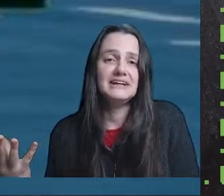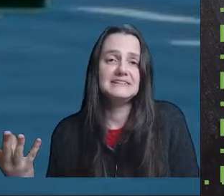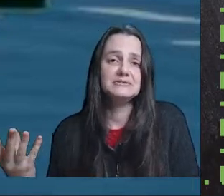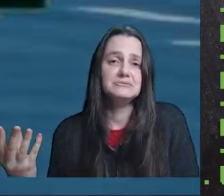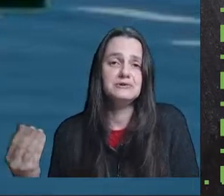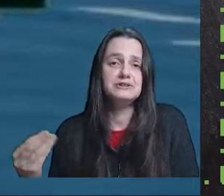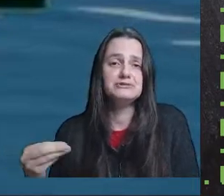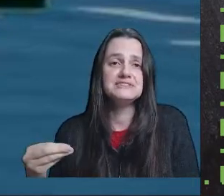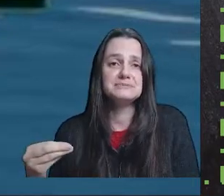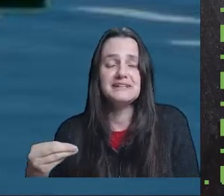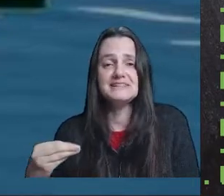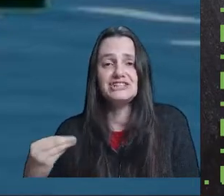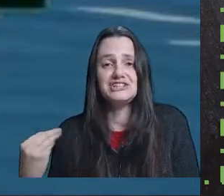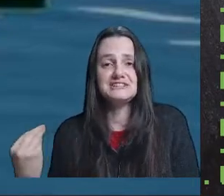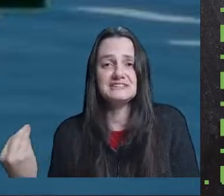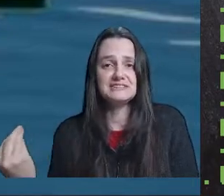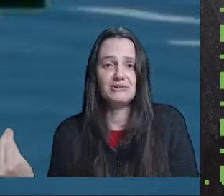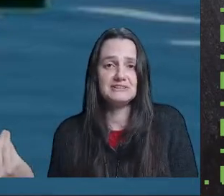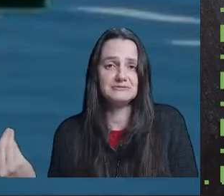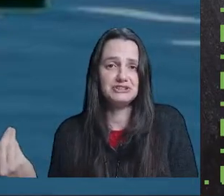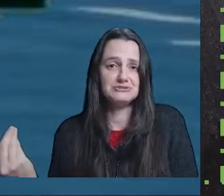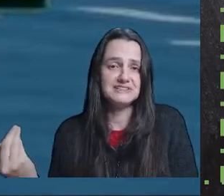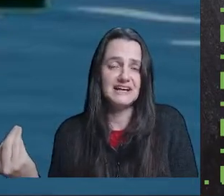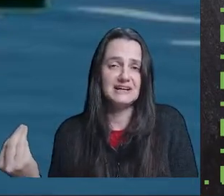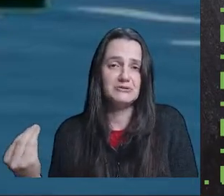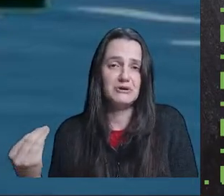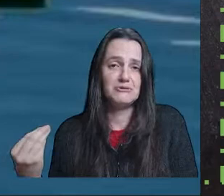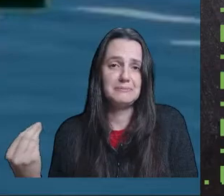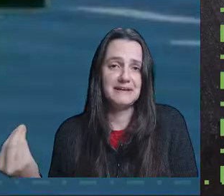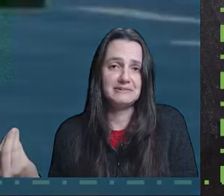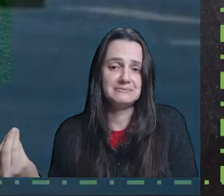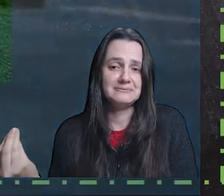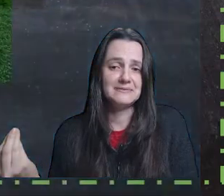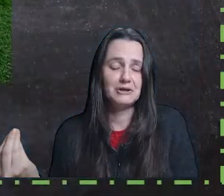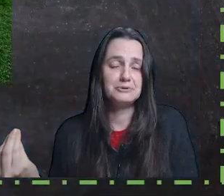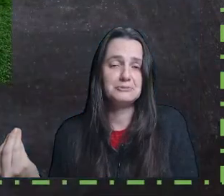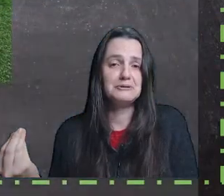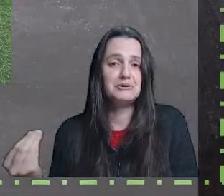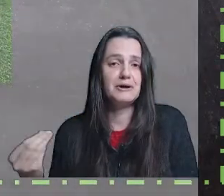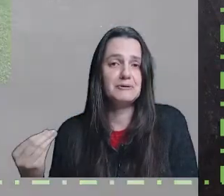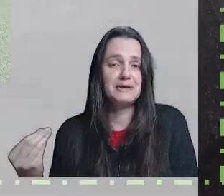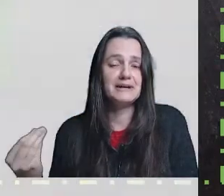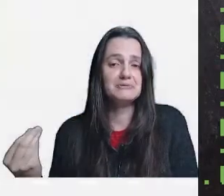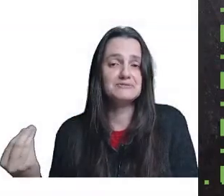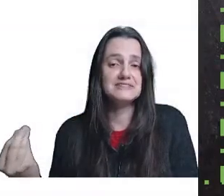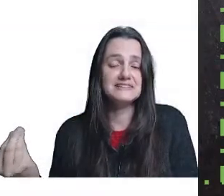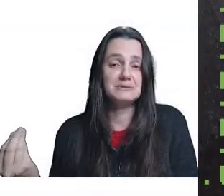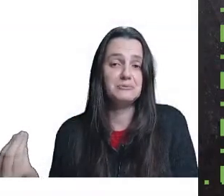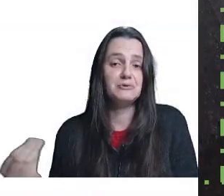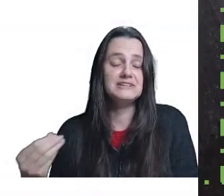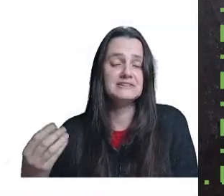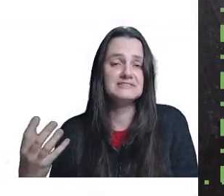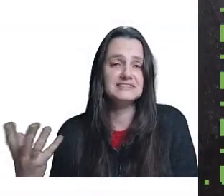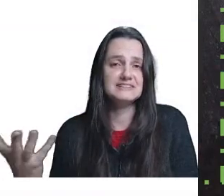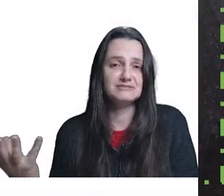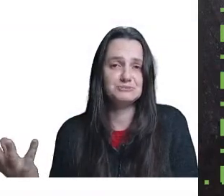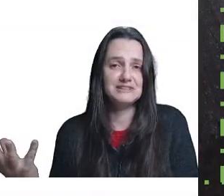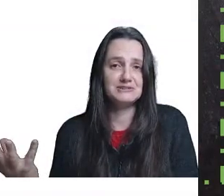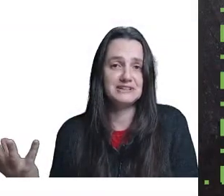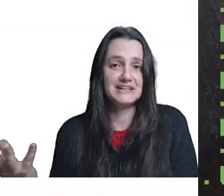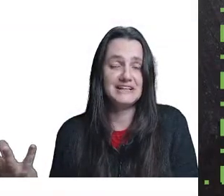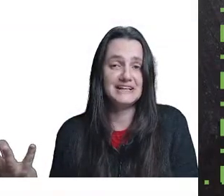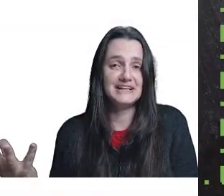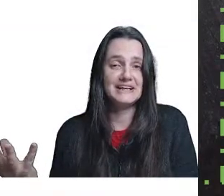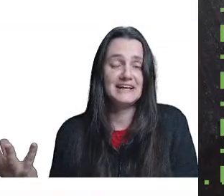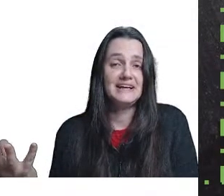ornamental. Então, muitos paisagistas gostam de usar o aguapé. O problema é que o aguapé, quando você tem muita concentração